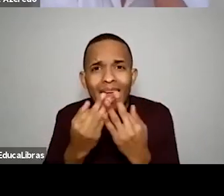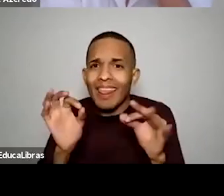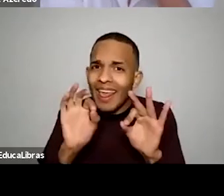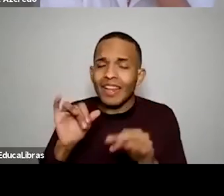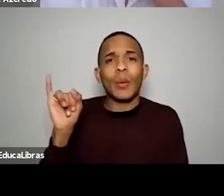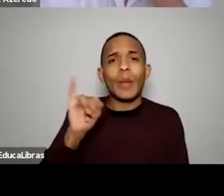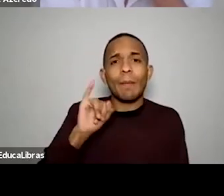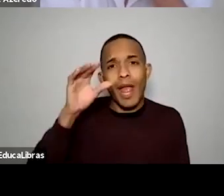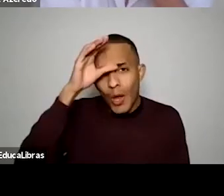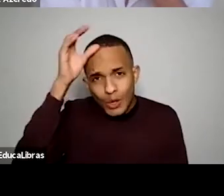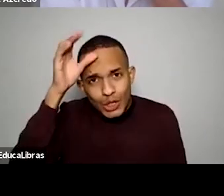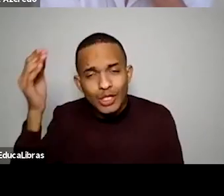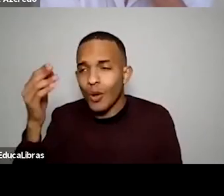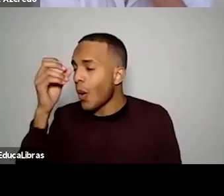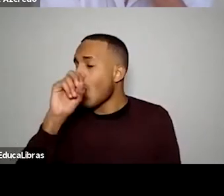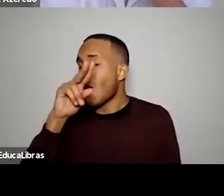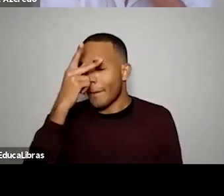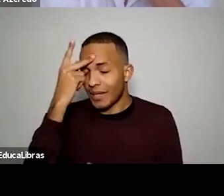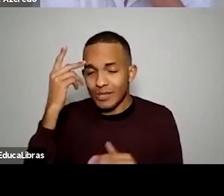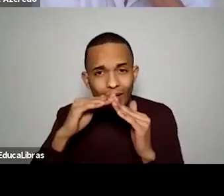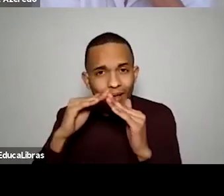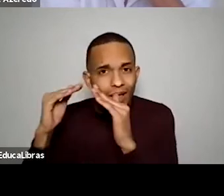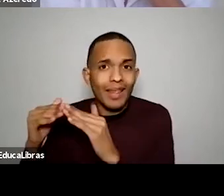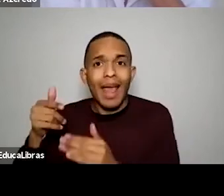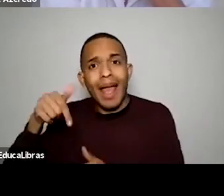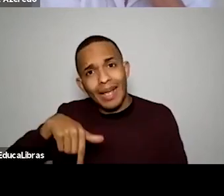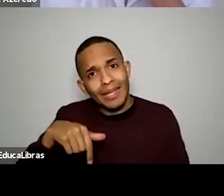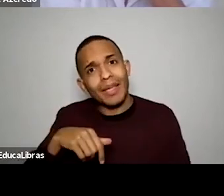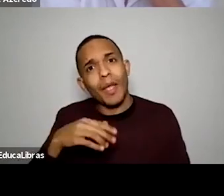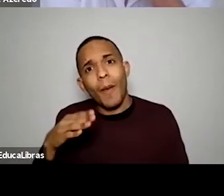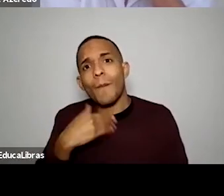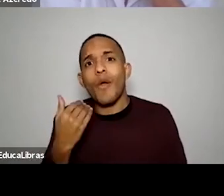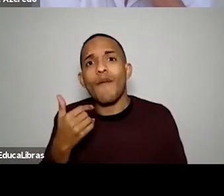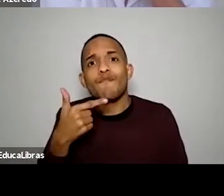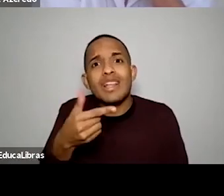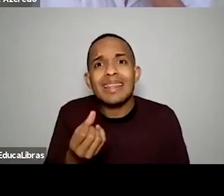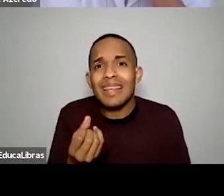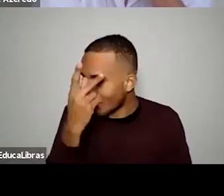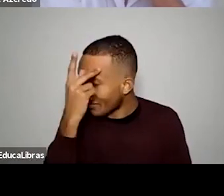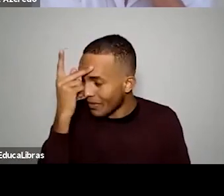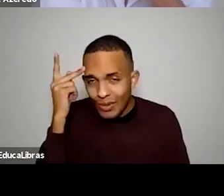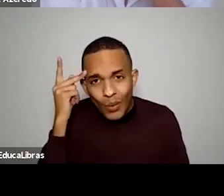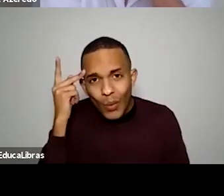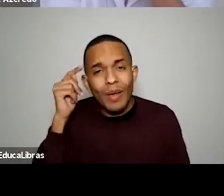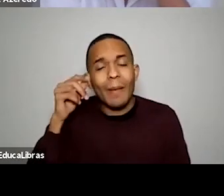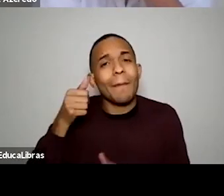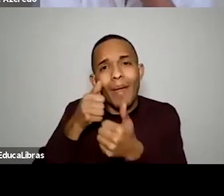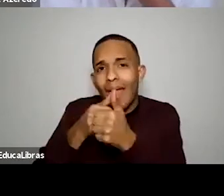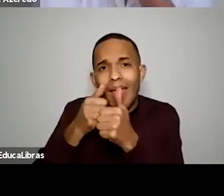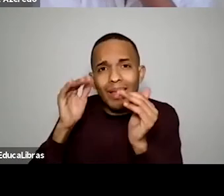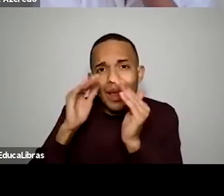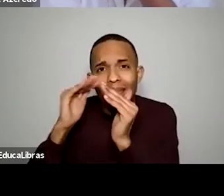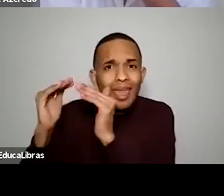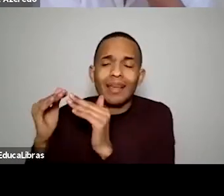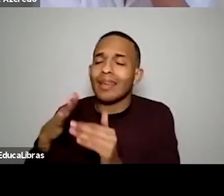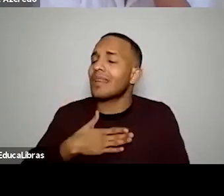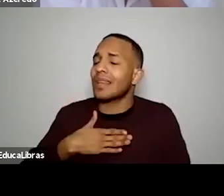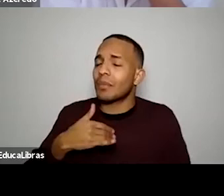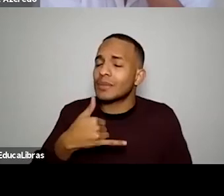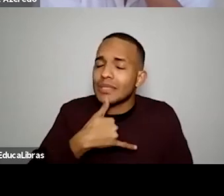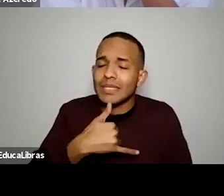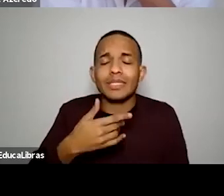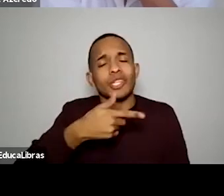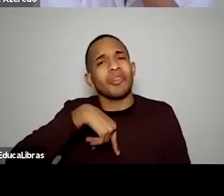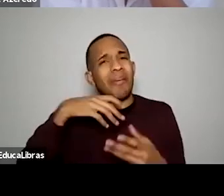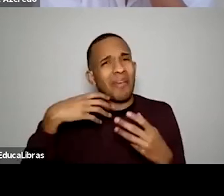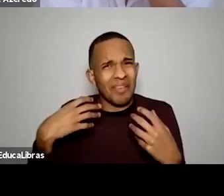tio, não é um vizinho. Aqui morreram 26 pessoas. Era vizinho, era do meu lado, está muito próximo aqui. Eu não admito, eu fico triste em a gente aceitar